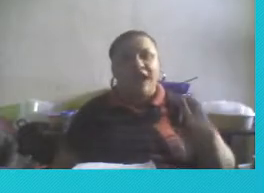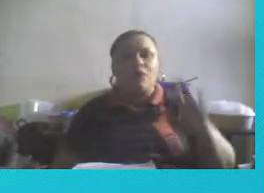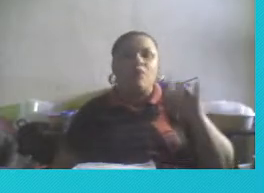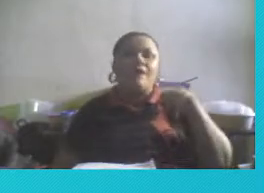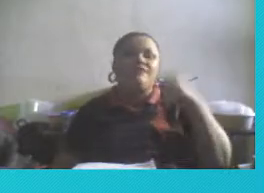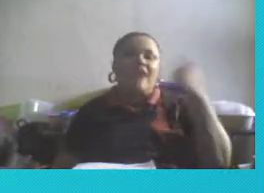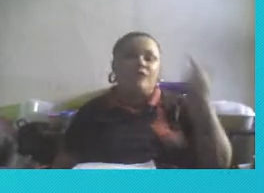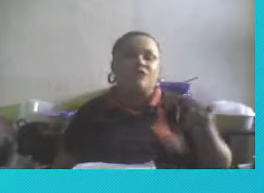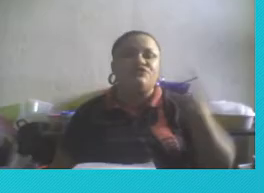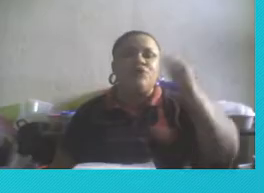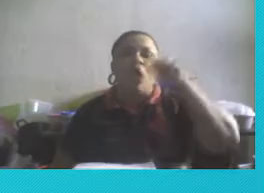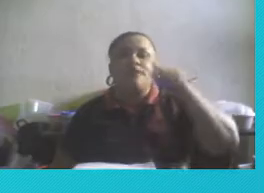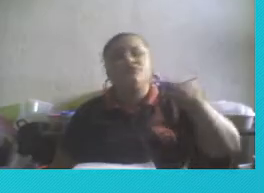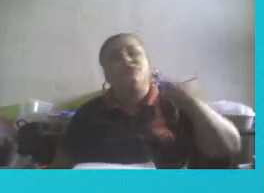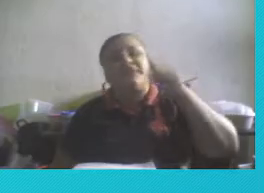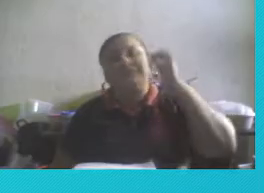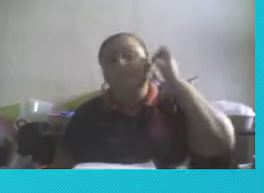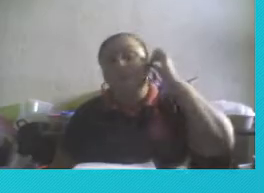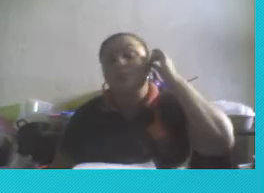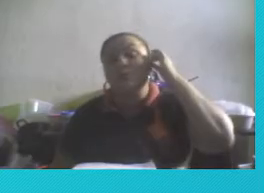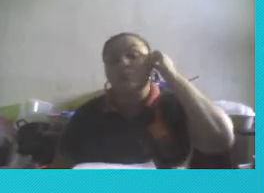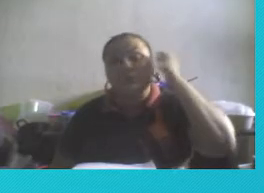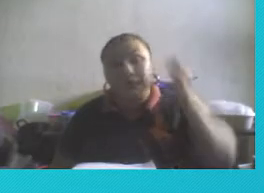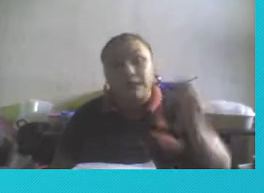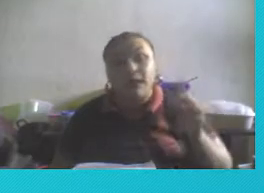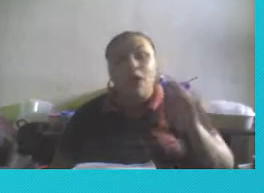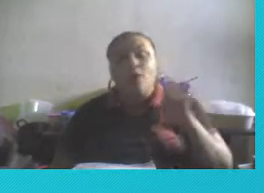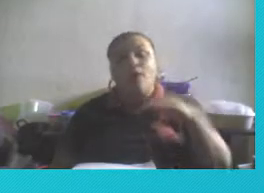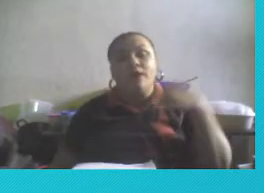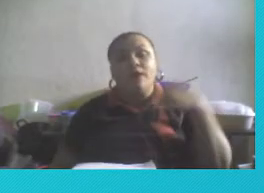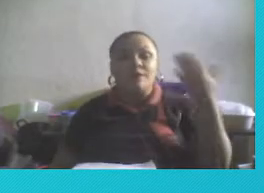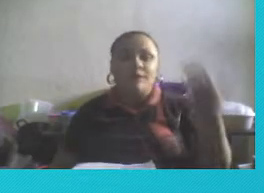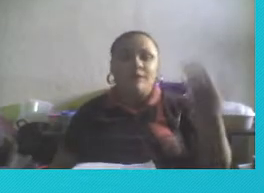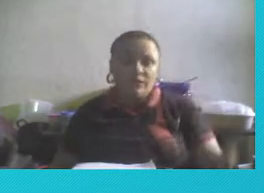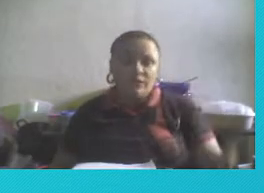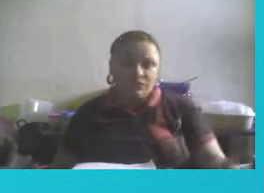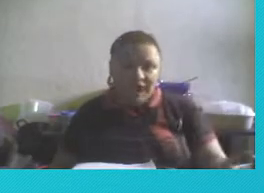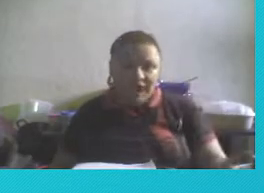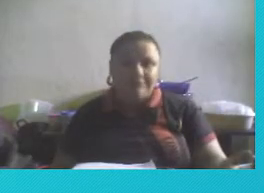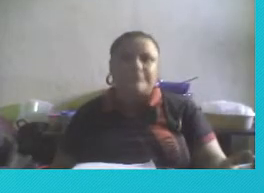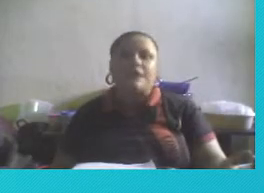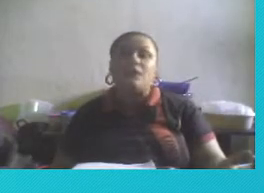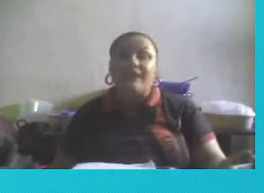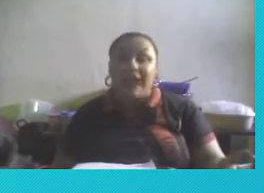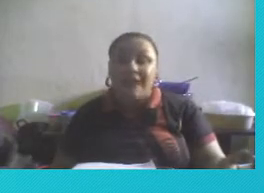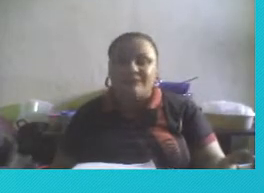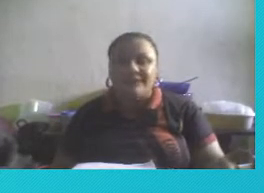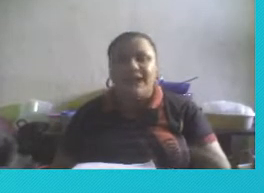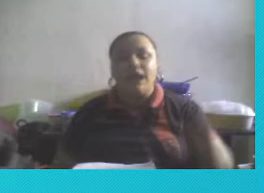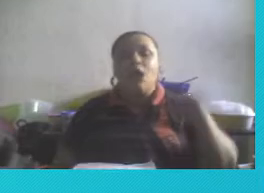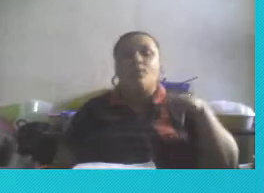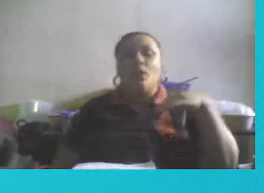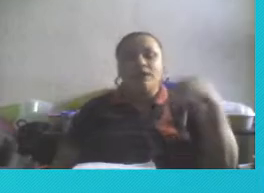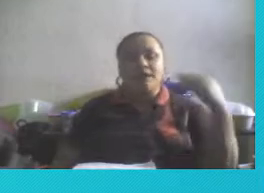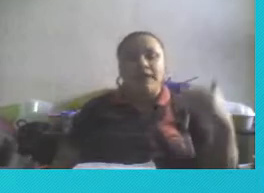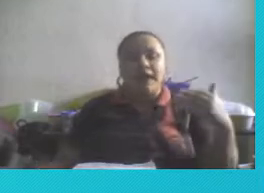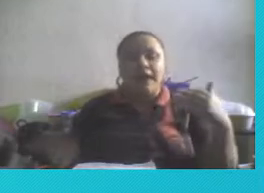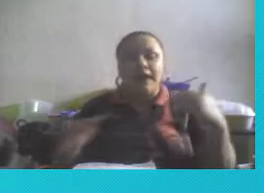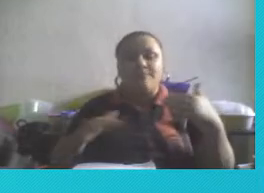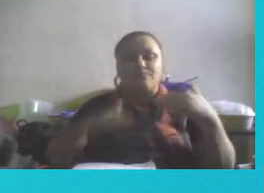de ar com a falta de oxigenação no sangue. Por isso é uma falta de ar tão grave, né?